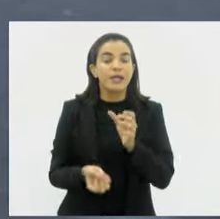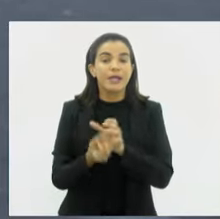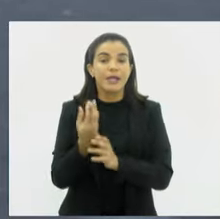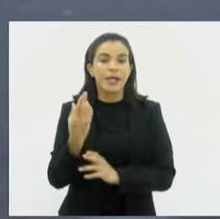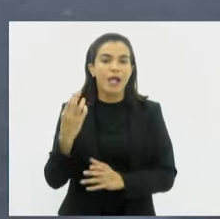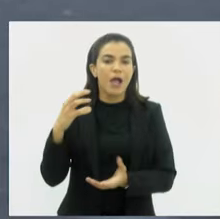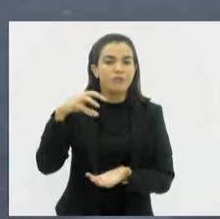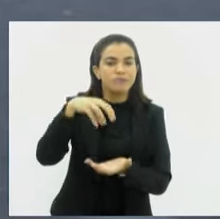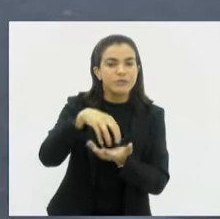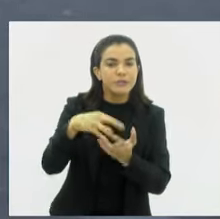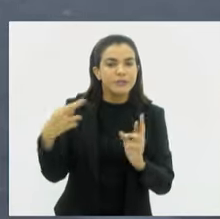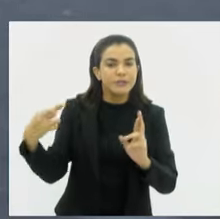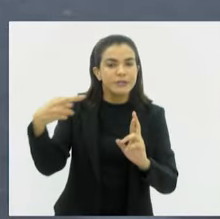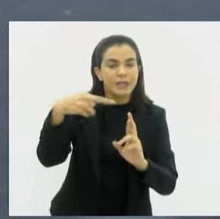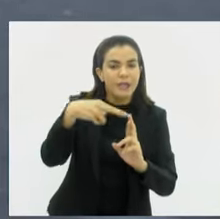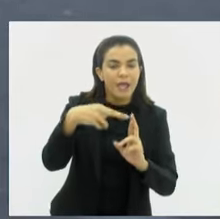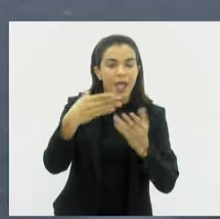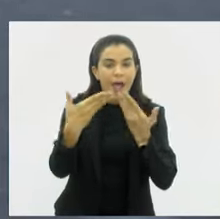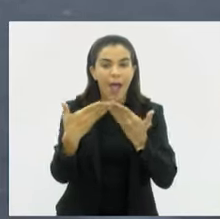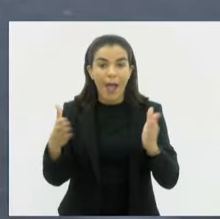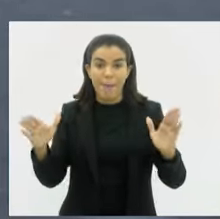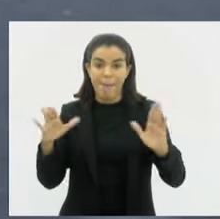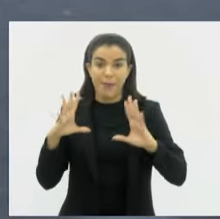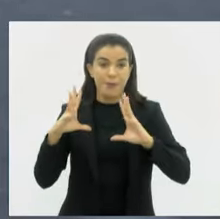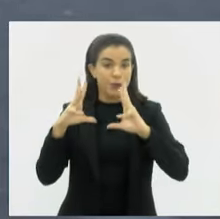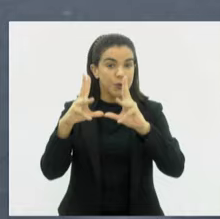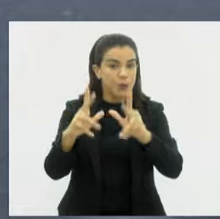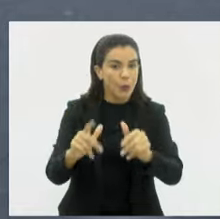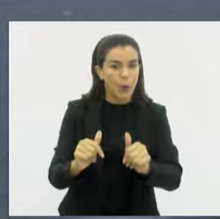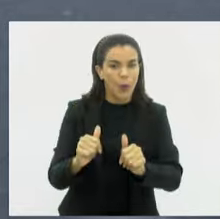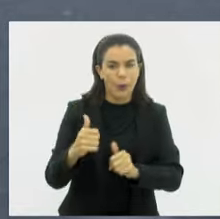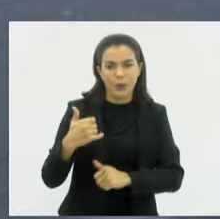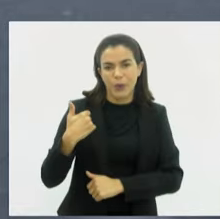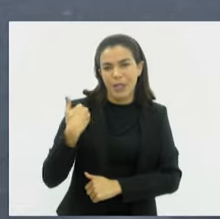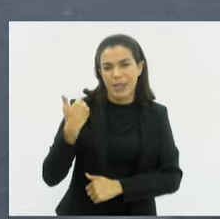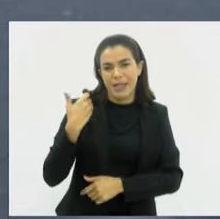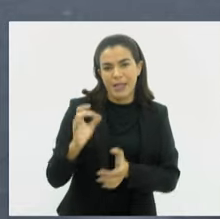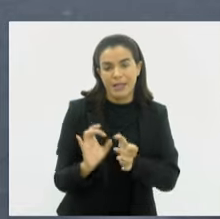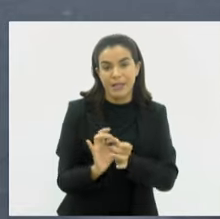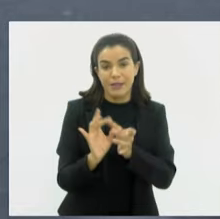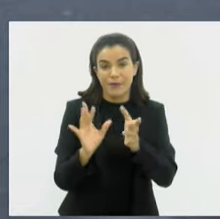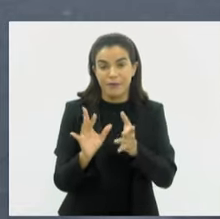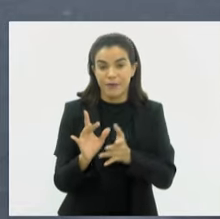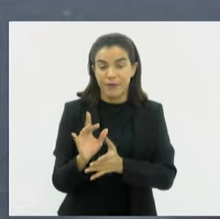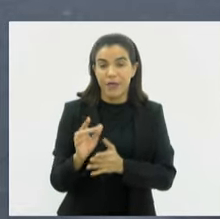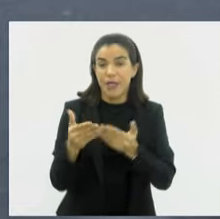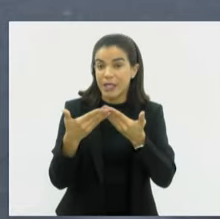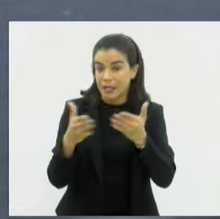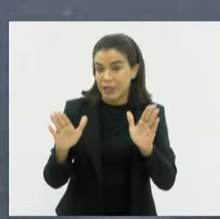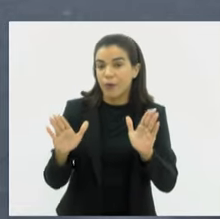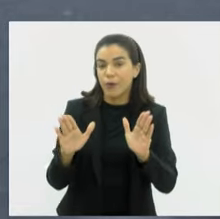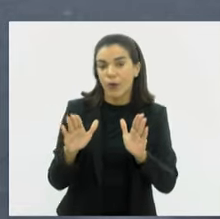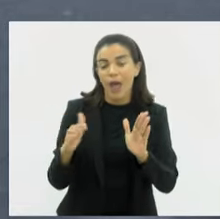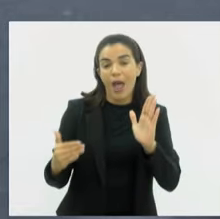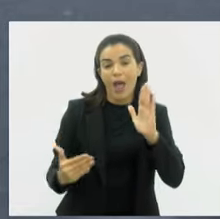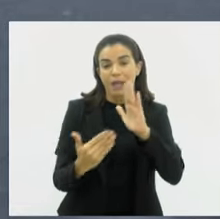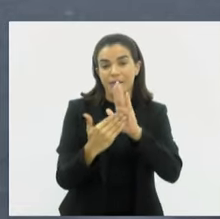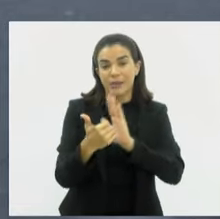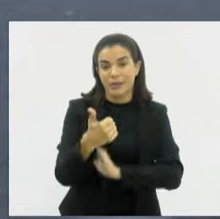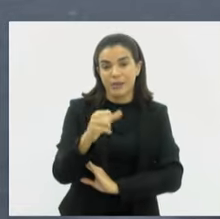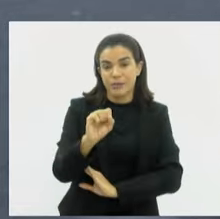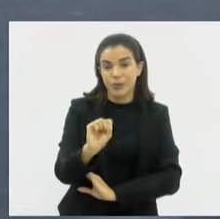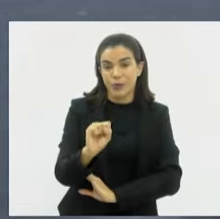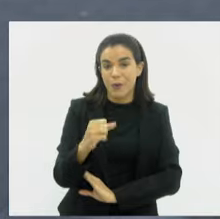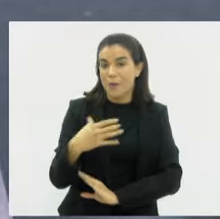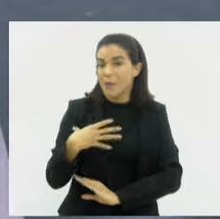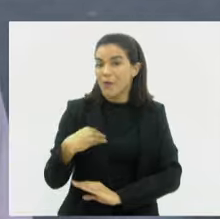de Janeiro que seja aberto para todos os autistas, que não têm idade. Né, recentemente foi inaugurado um centro até 18 anos, mas meu